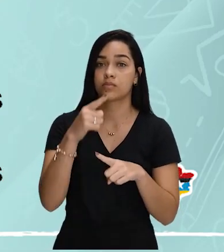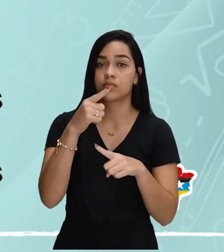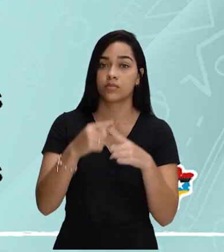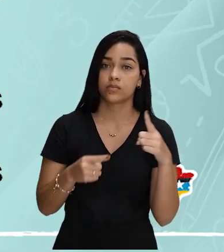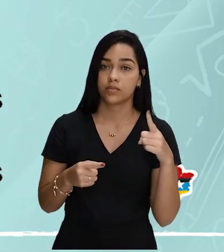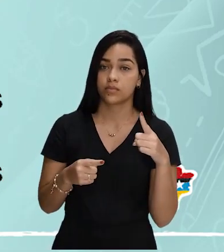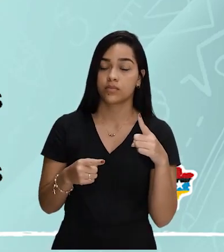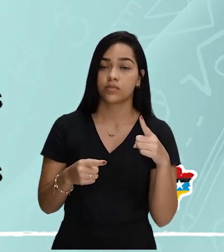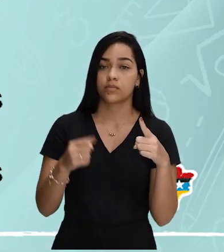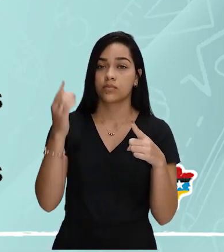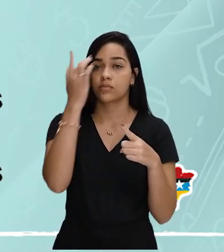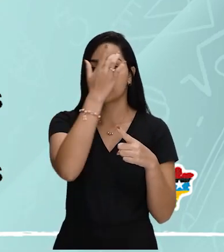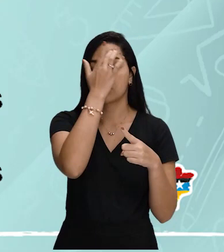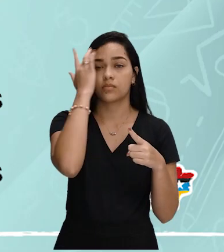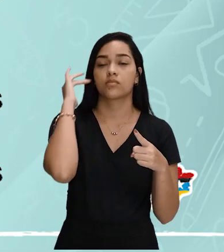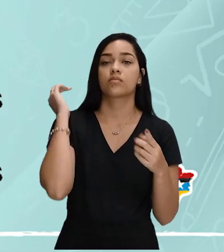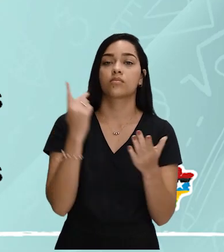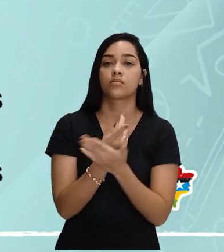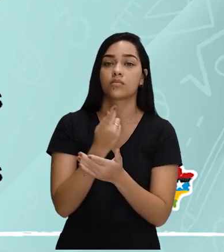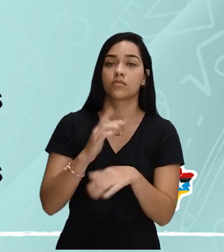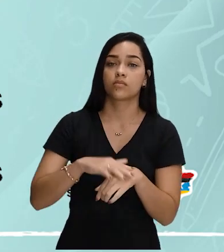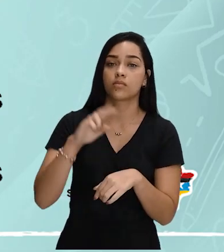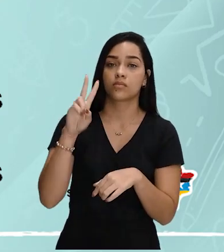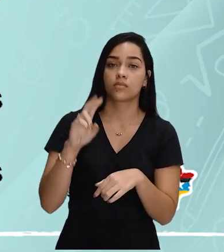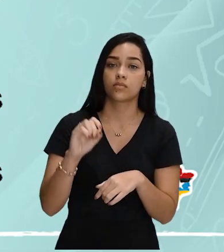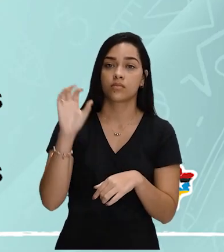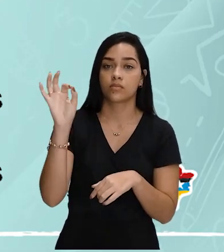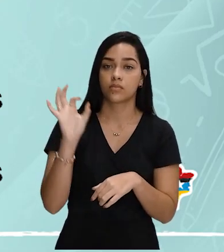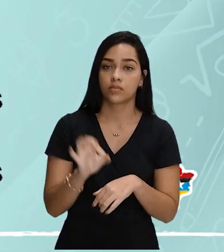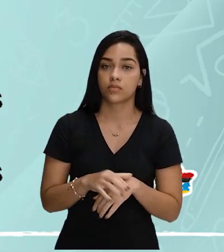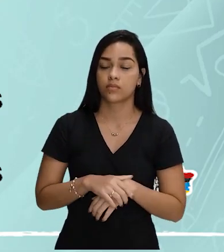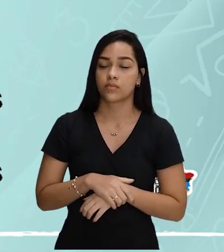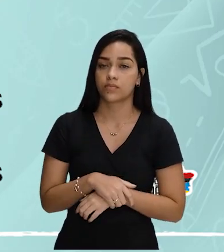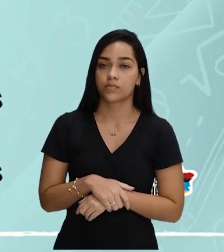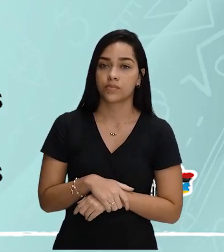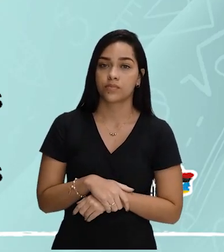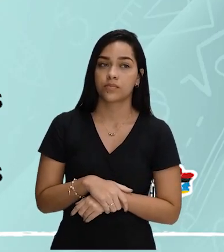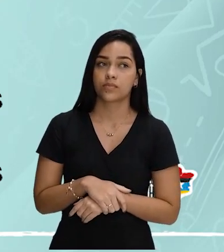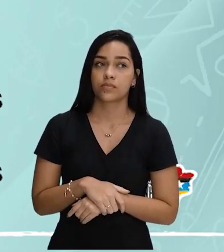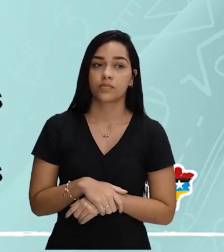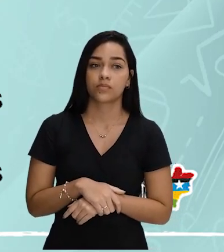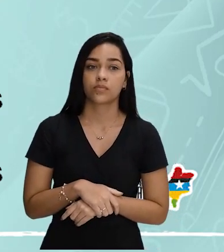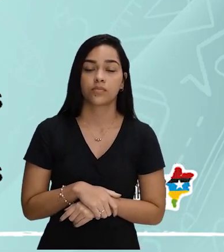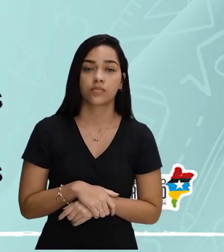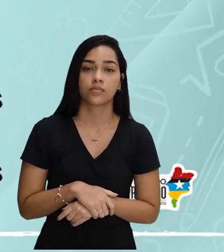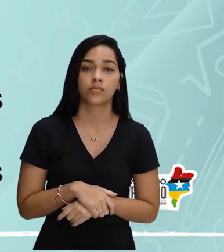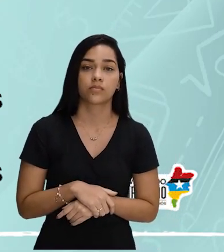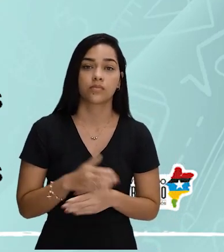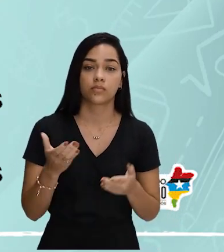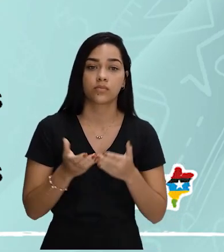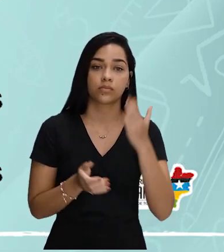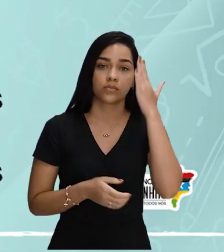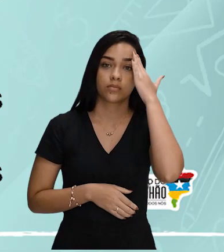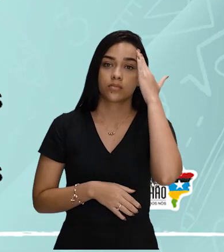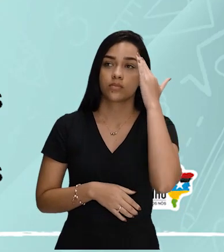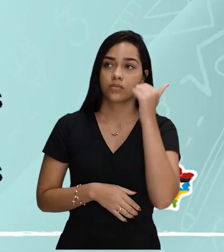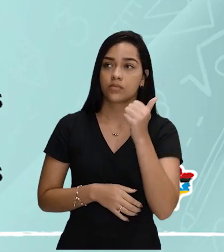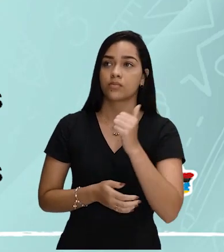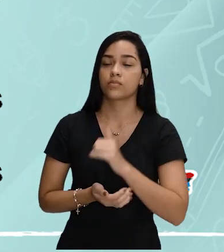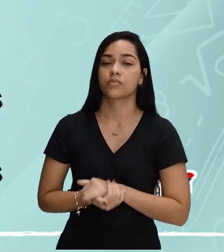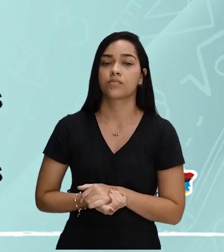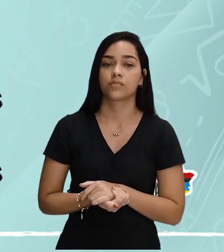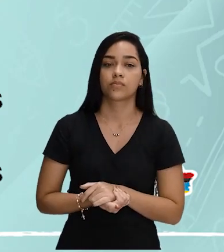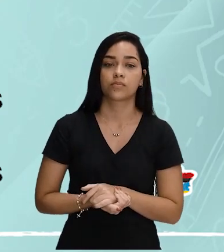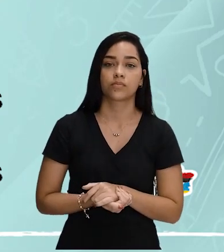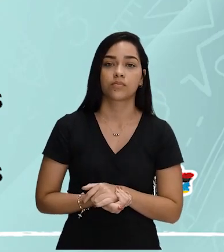metade dos candidatos Errou Mais de 50% das respostas tá então vamos lá para a